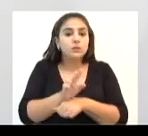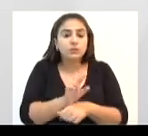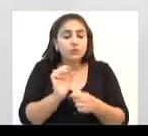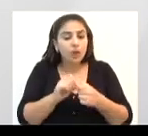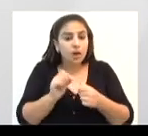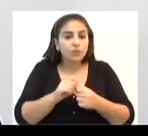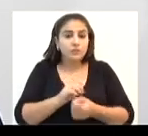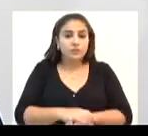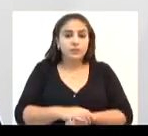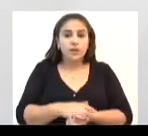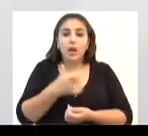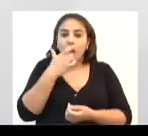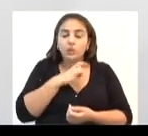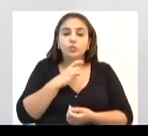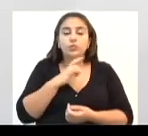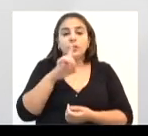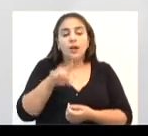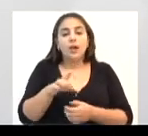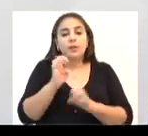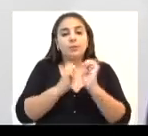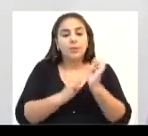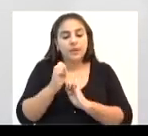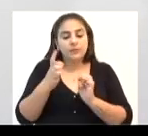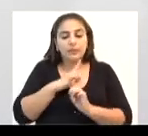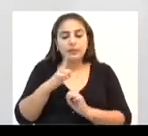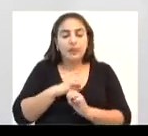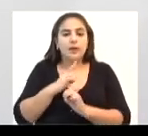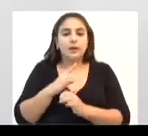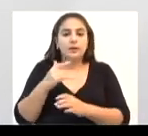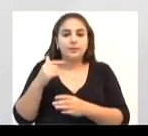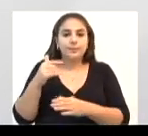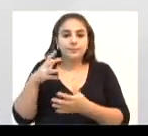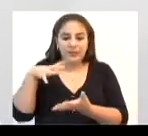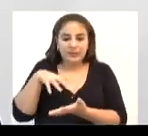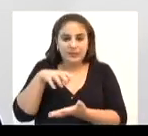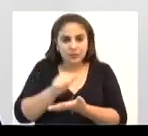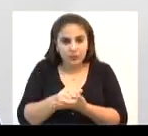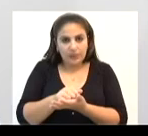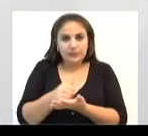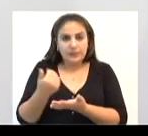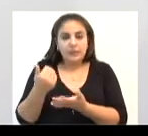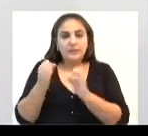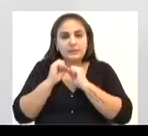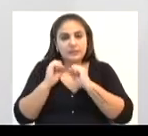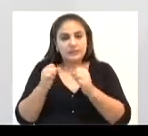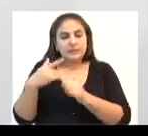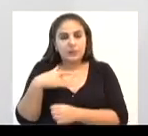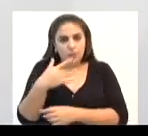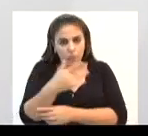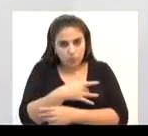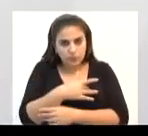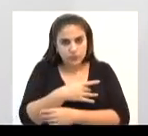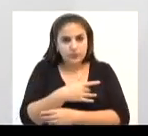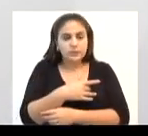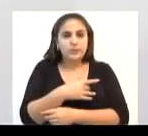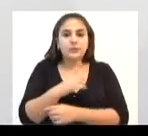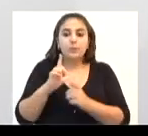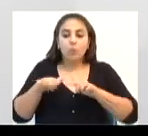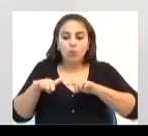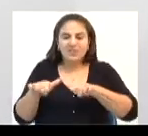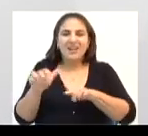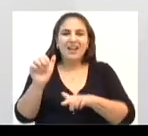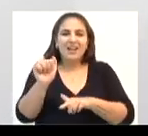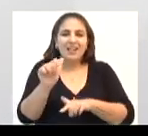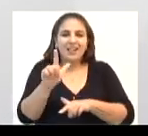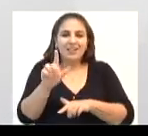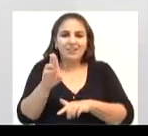que a empresa tem que se cadastrar junto à Secretaria de Saúde, as empresas que fazem esse serviço, essas empresas têm que apresentar os alvarás,